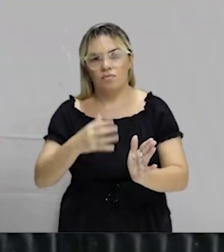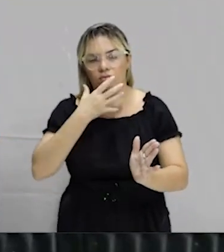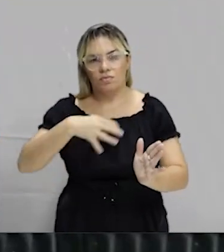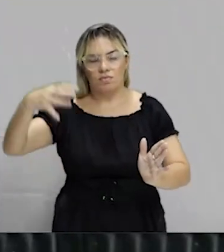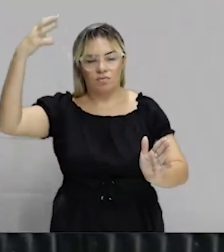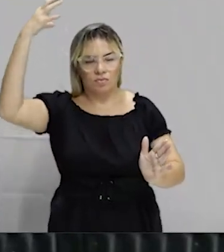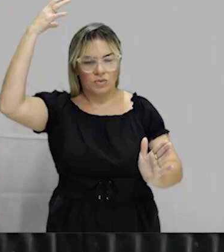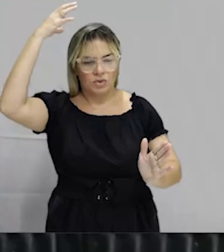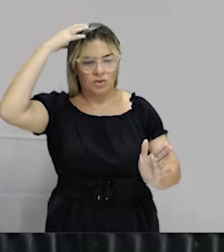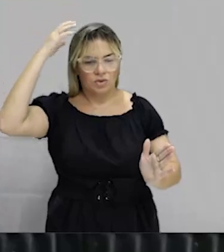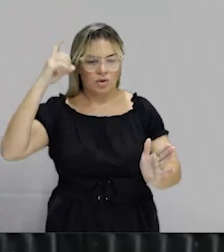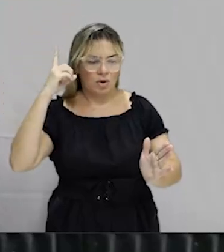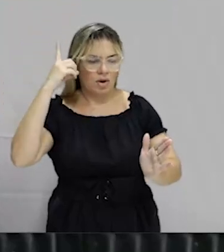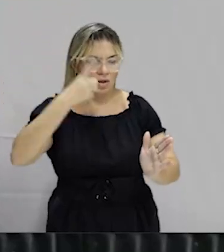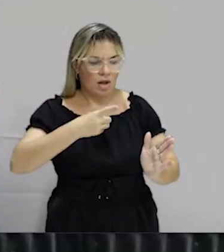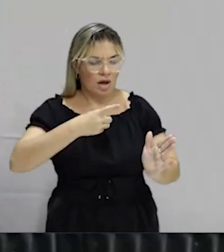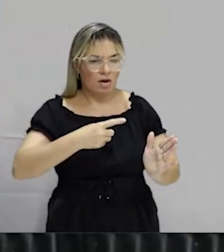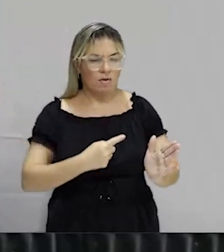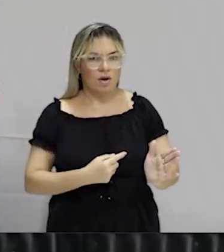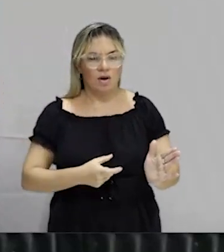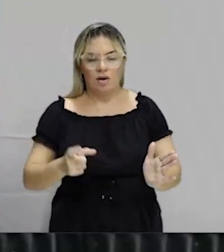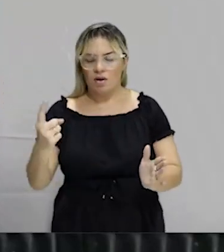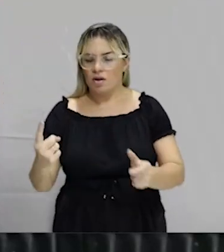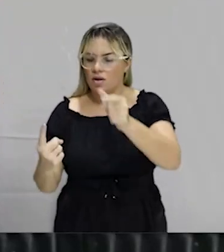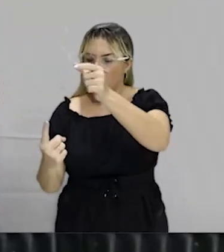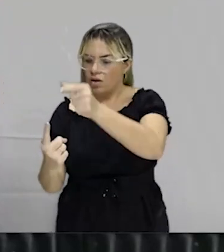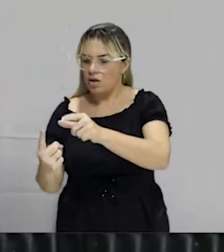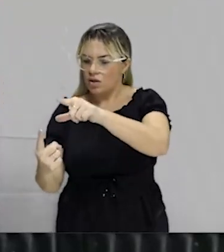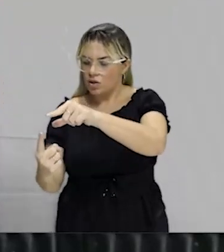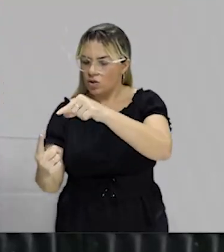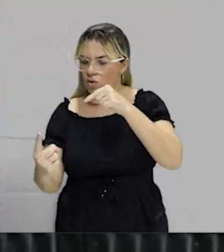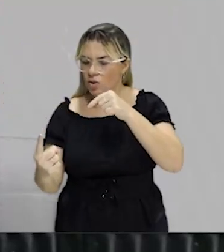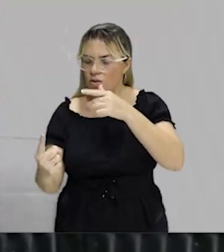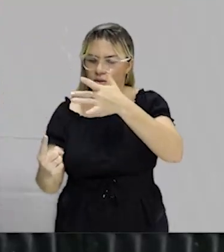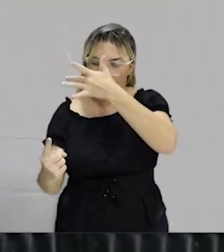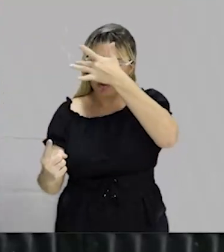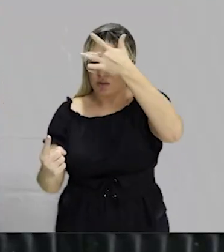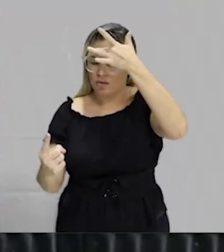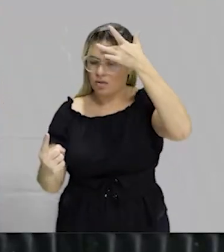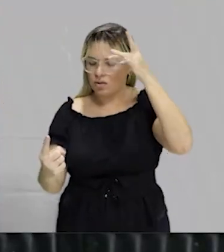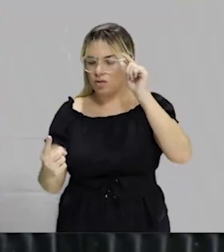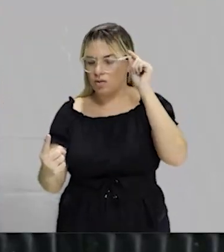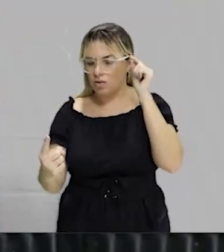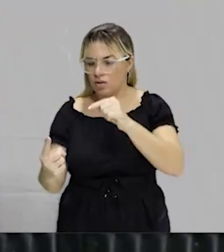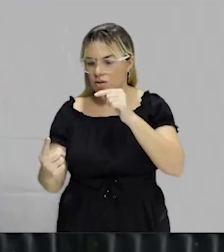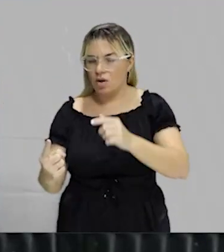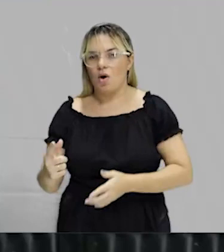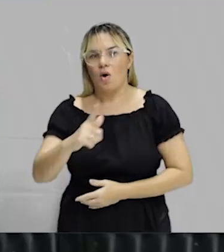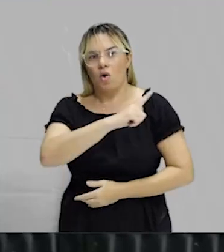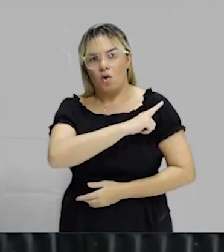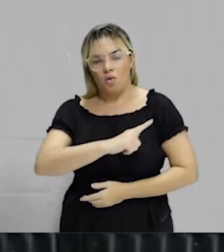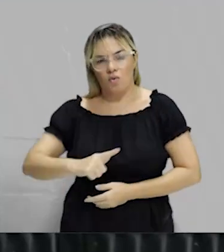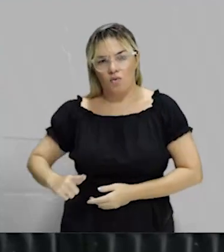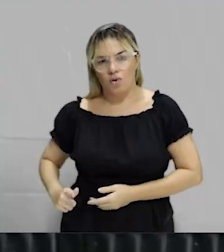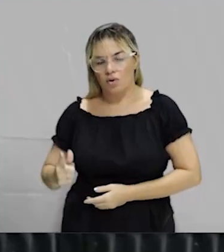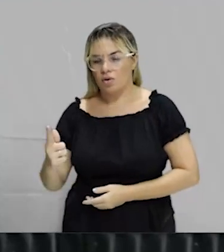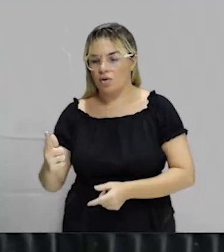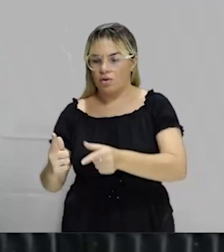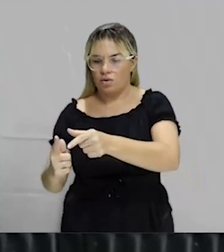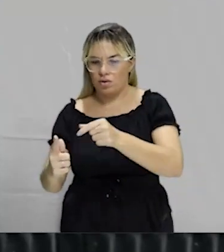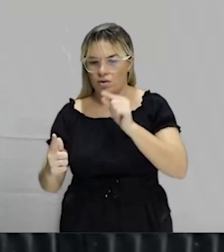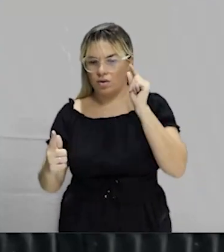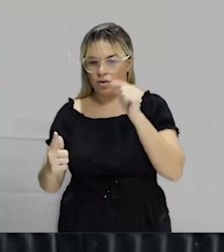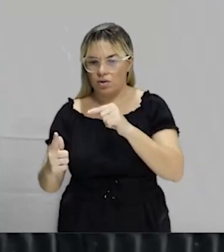imperador. O imperador, ele nomeava, né, uma espécie de governadores, que nós vamos chamar